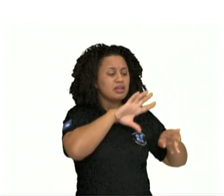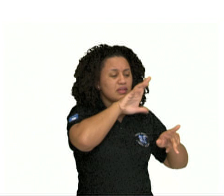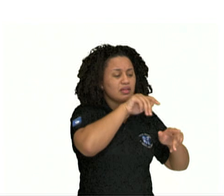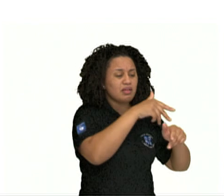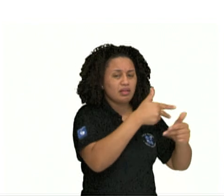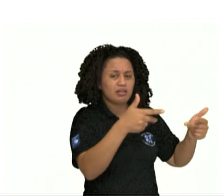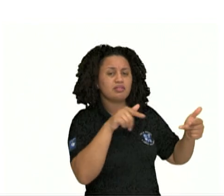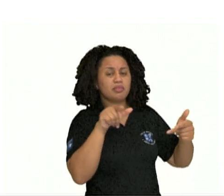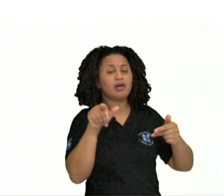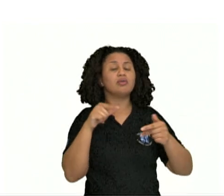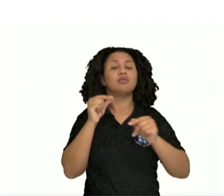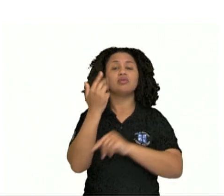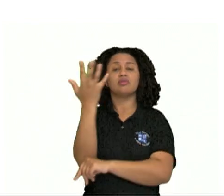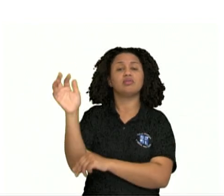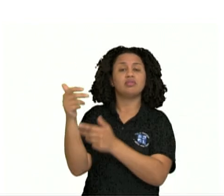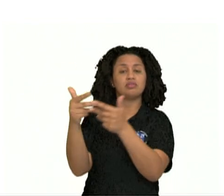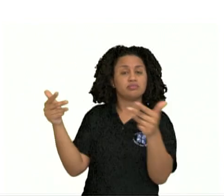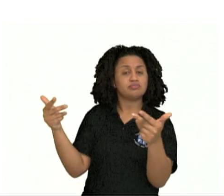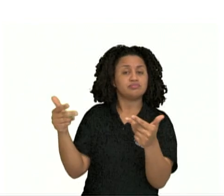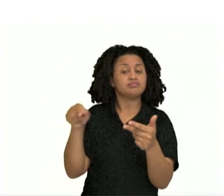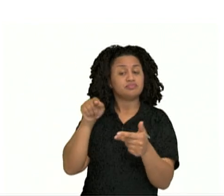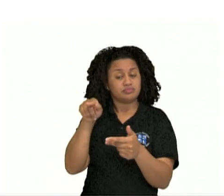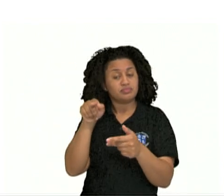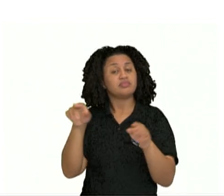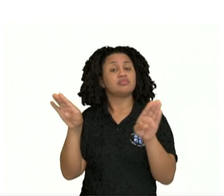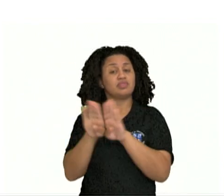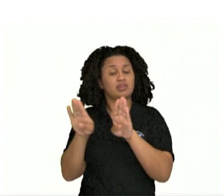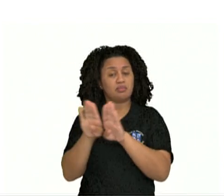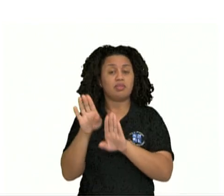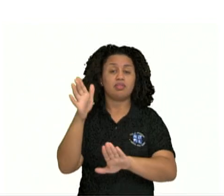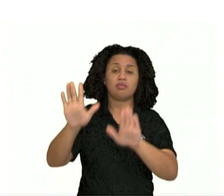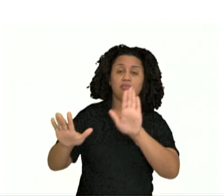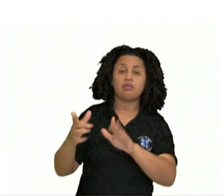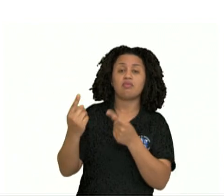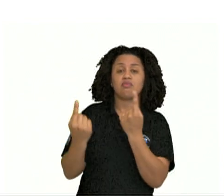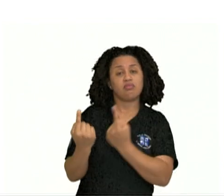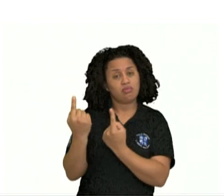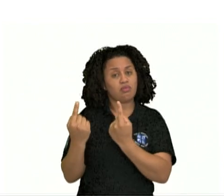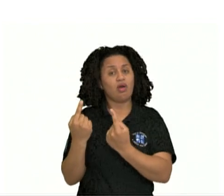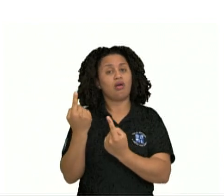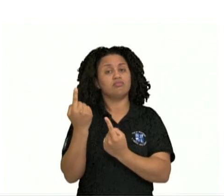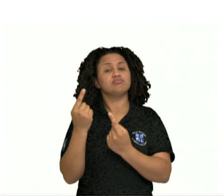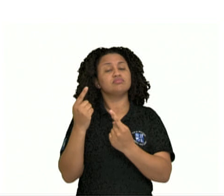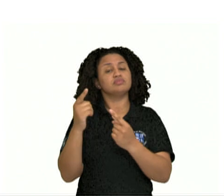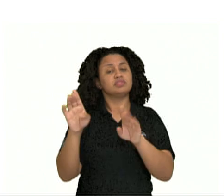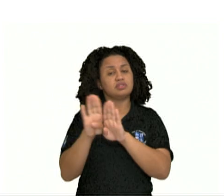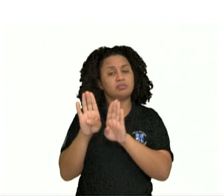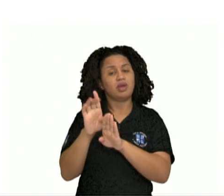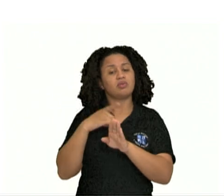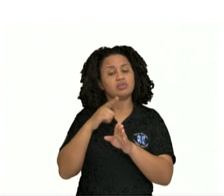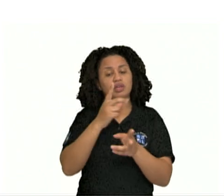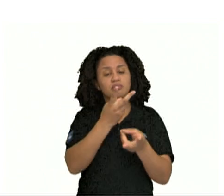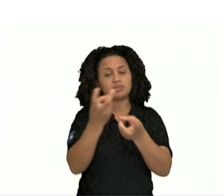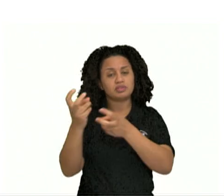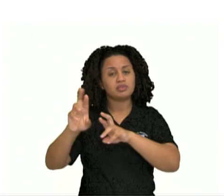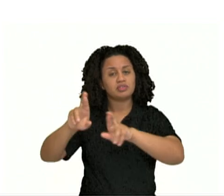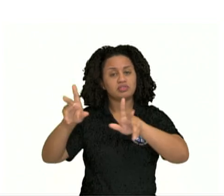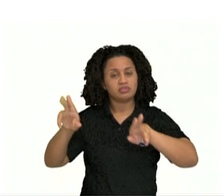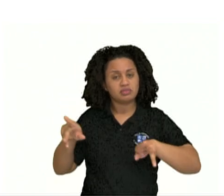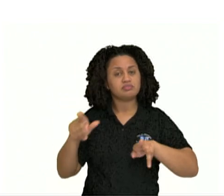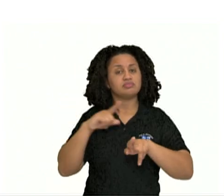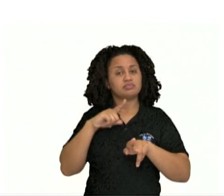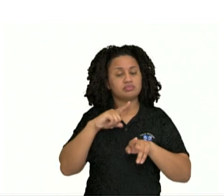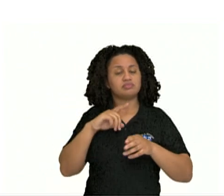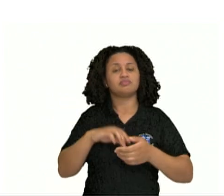entre um animal e uma vegetal e dentro da Vegetal também conforme tecido da qual ela faz parte também você vai observar diferenças